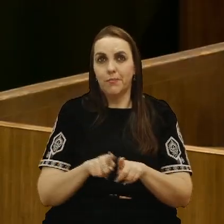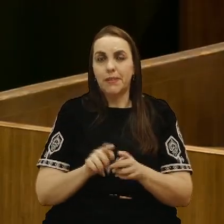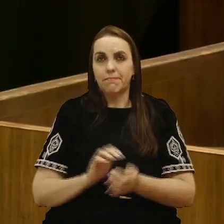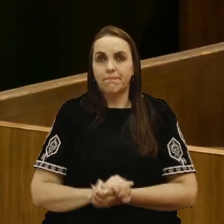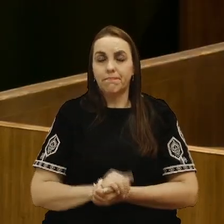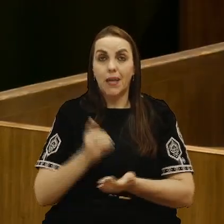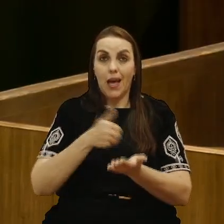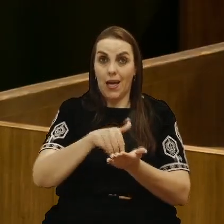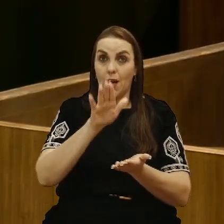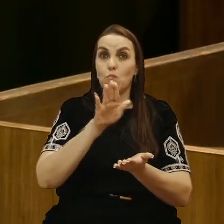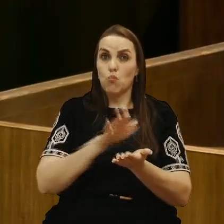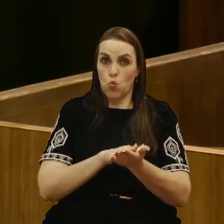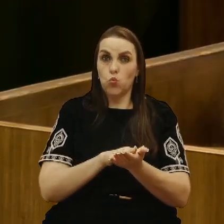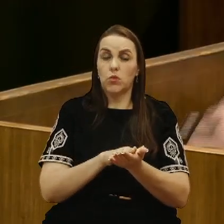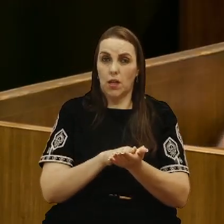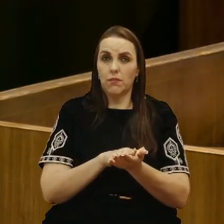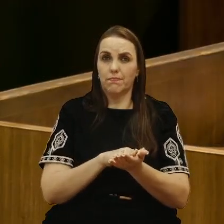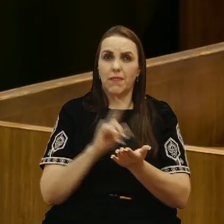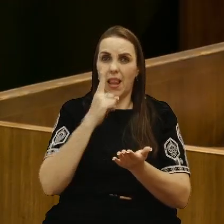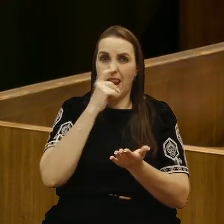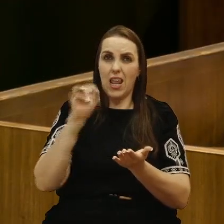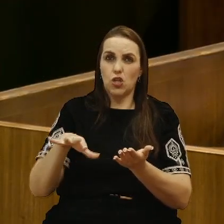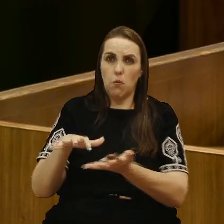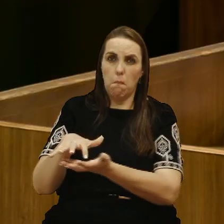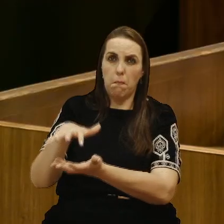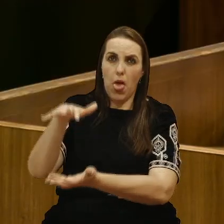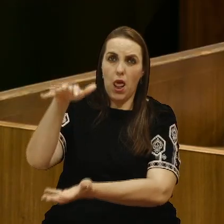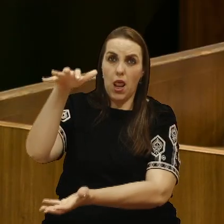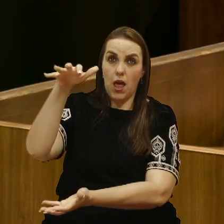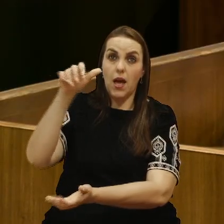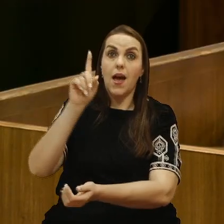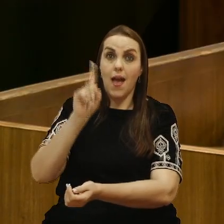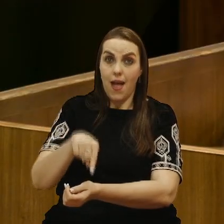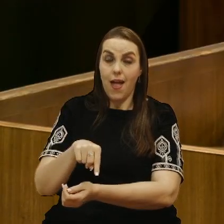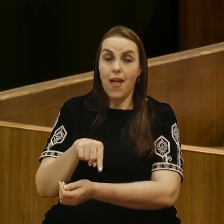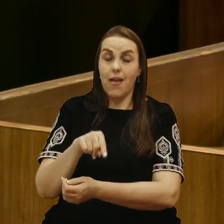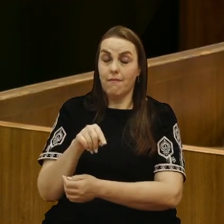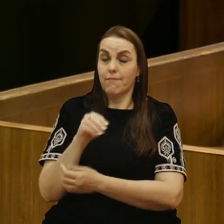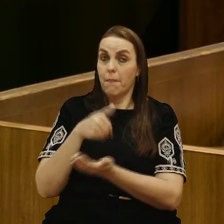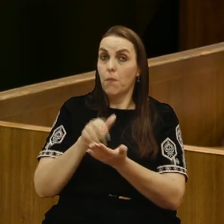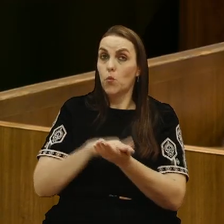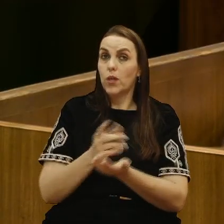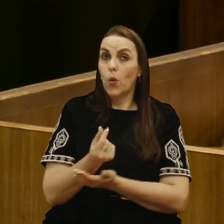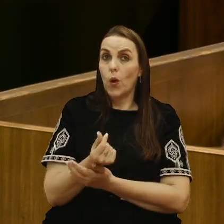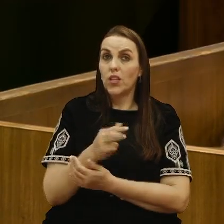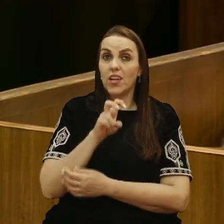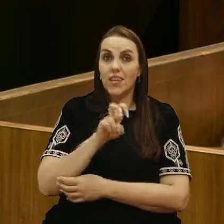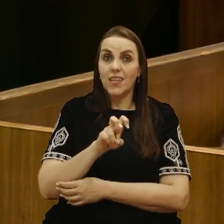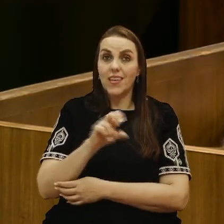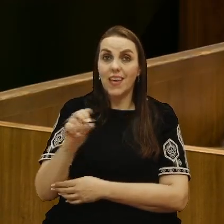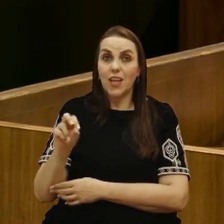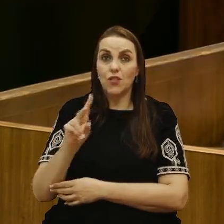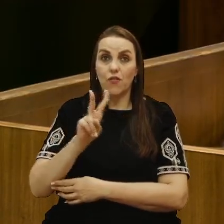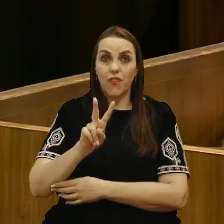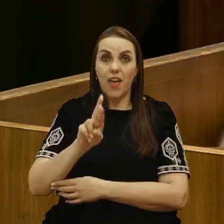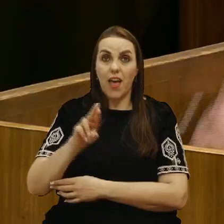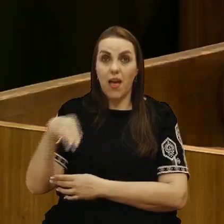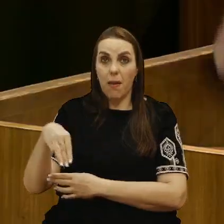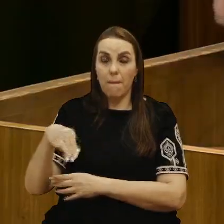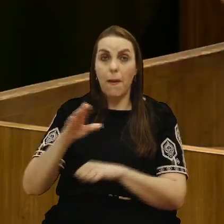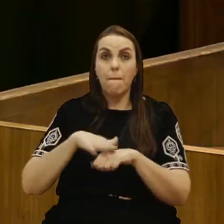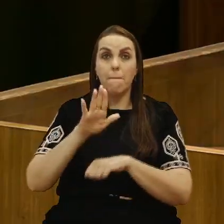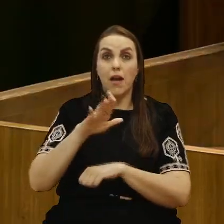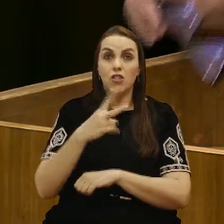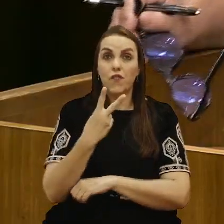grande porte de descarte chega a 500 VRM, isso dá mais de 20 mil reais. E